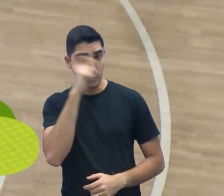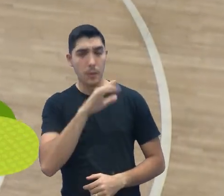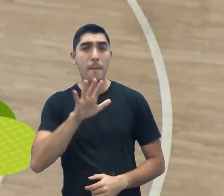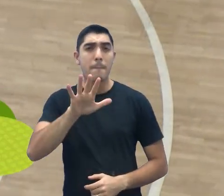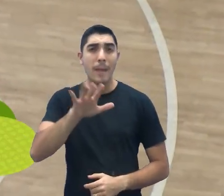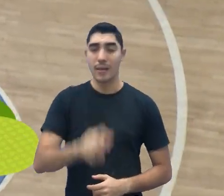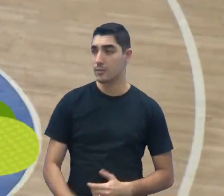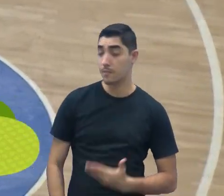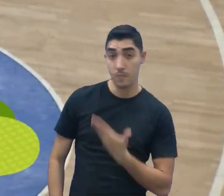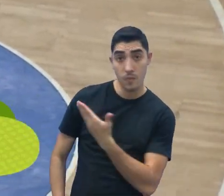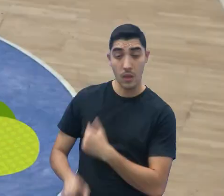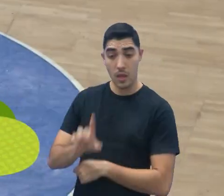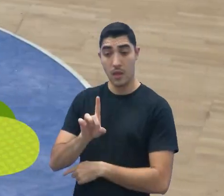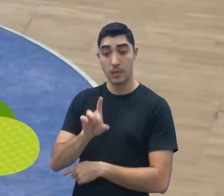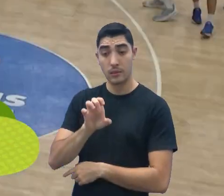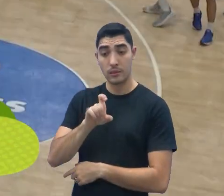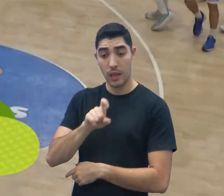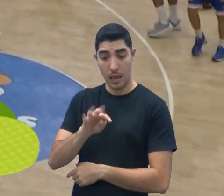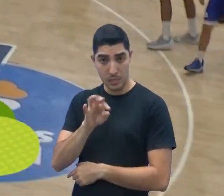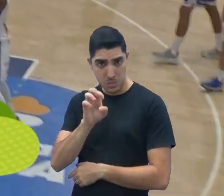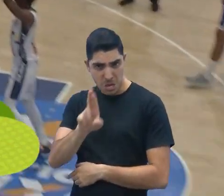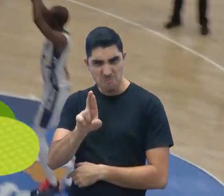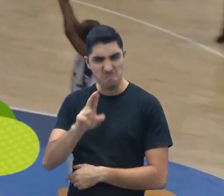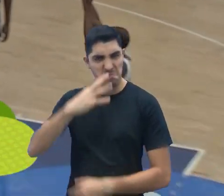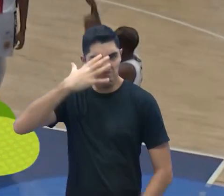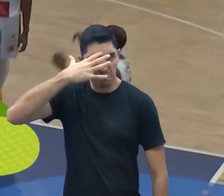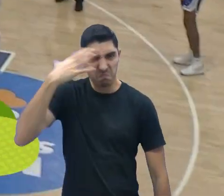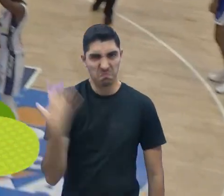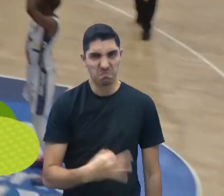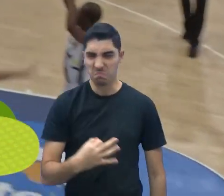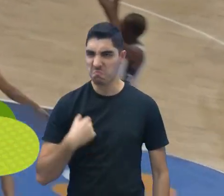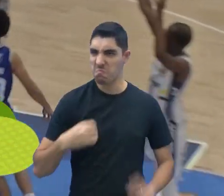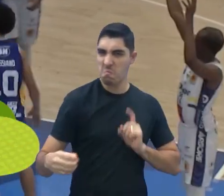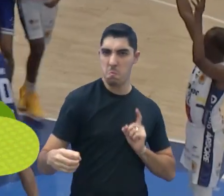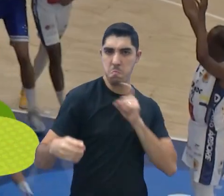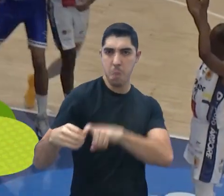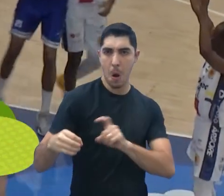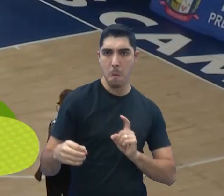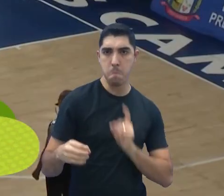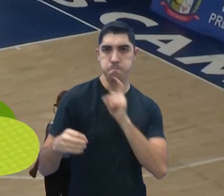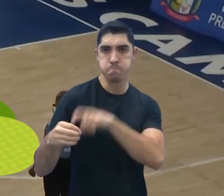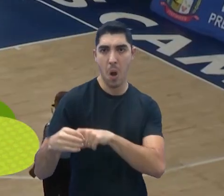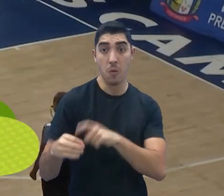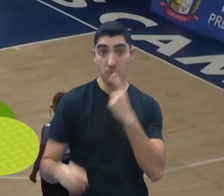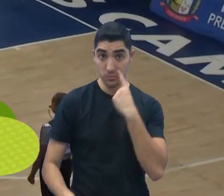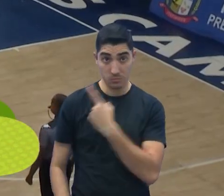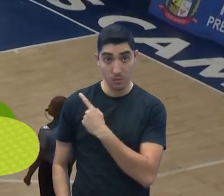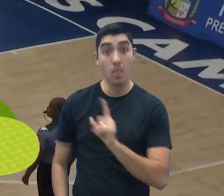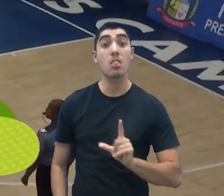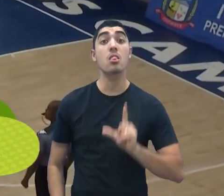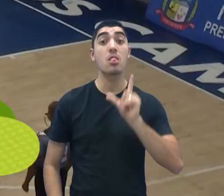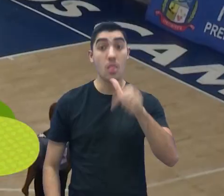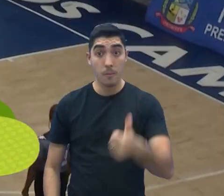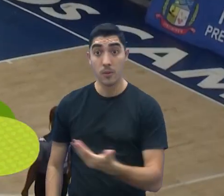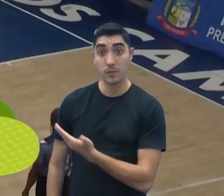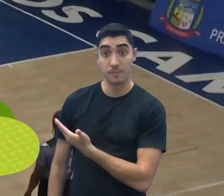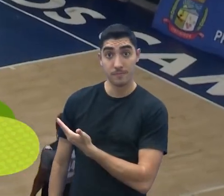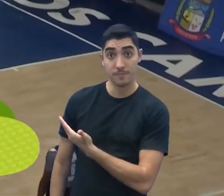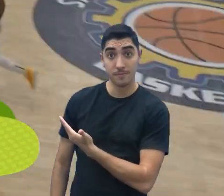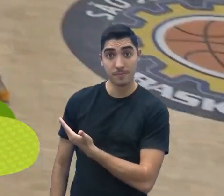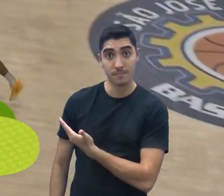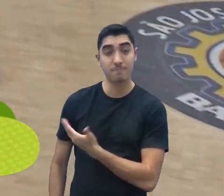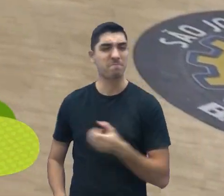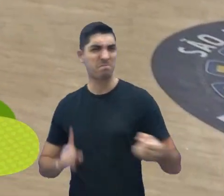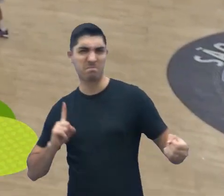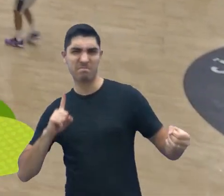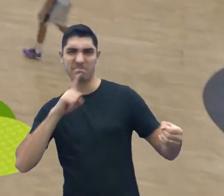estreante resolveu chamar a responsa. Dexter converteu 2 lances livres e quando o Cruzeiro acertava de fora,